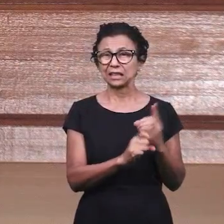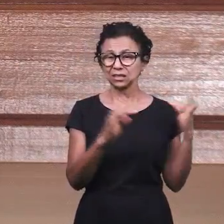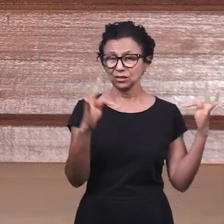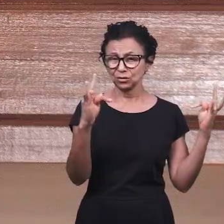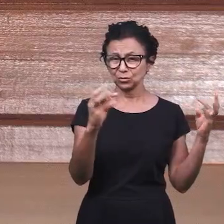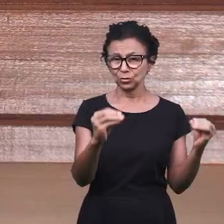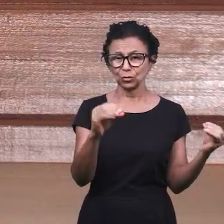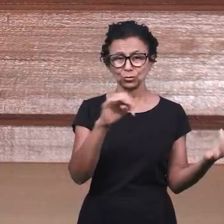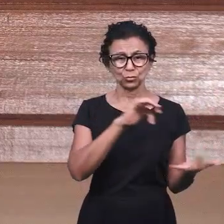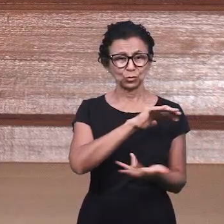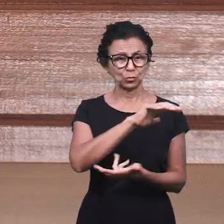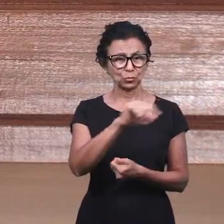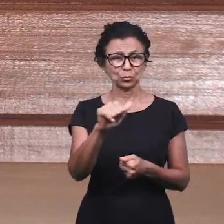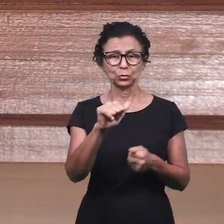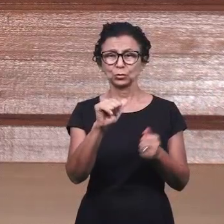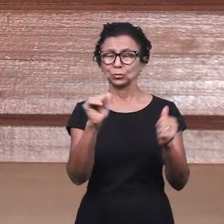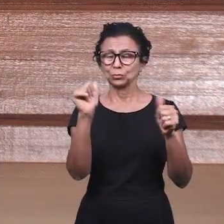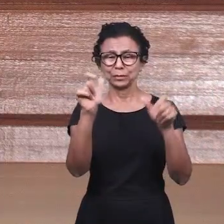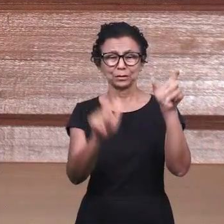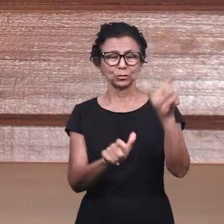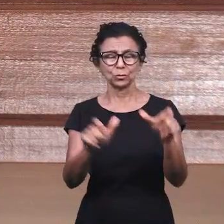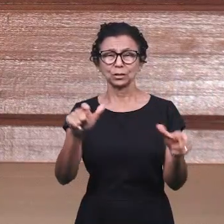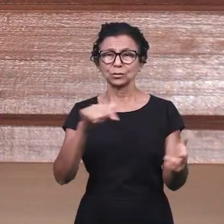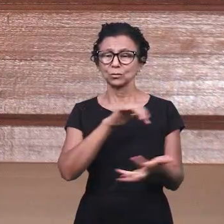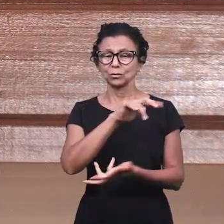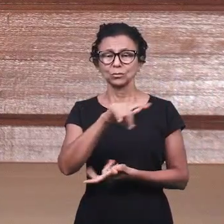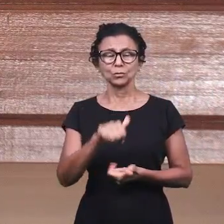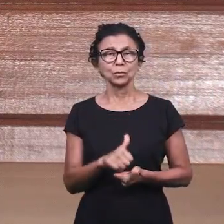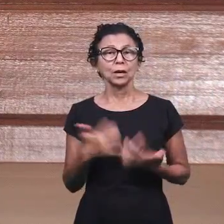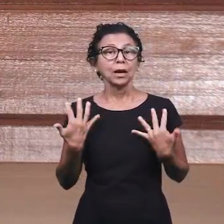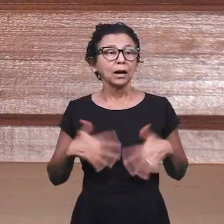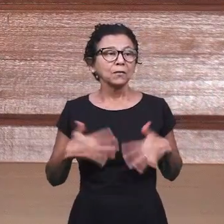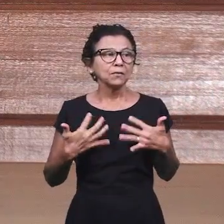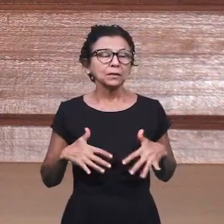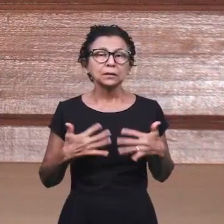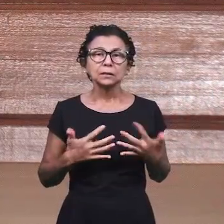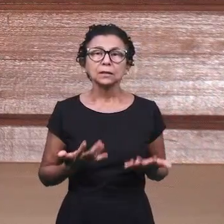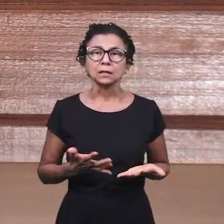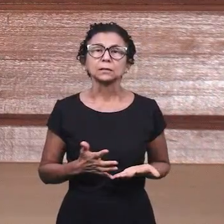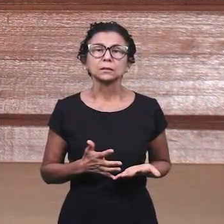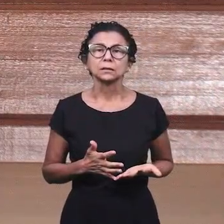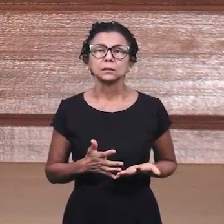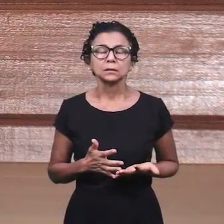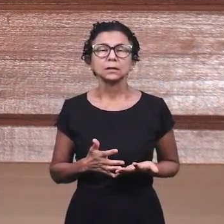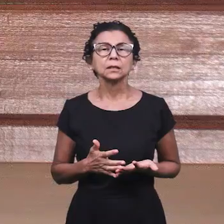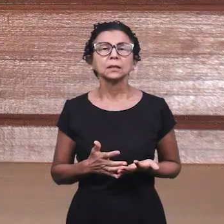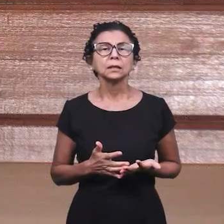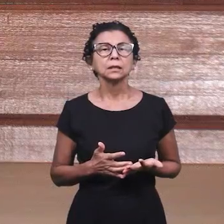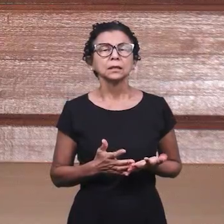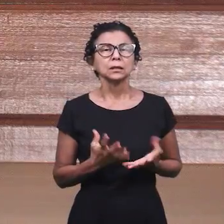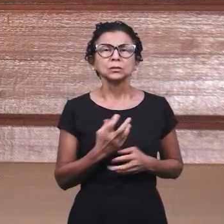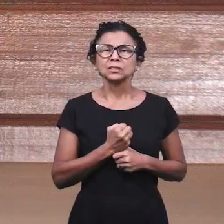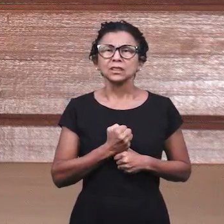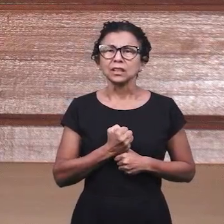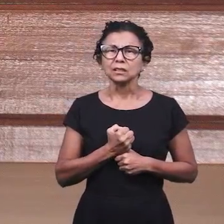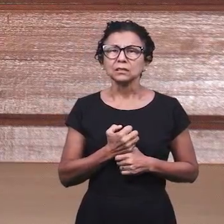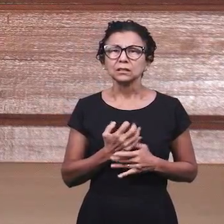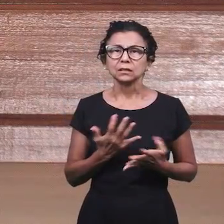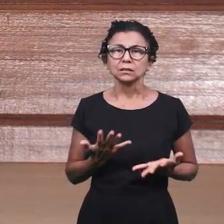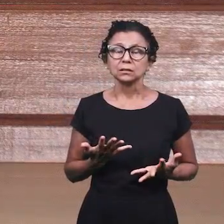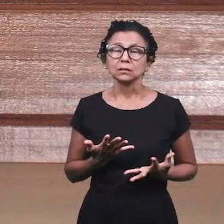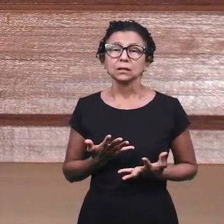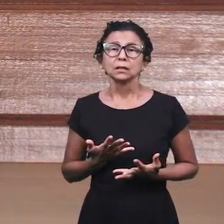Ninguém está isento, ninguém está imune a tudo isso que está acontecendo no mundo. A gente tem visto todos esses sinais que estão